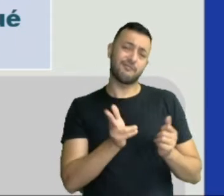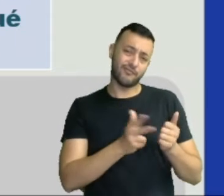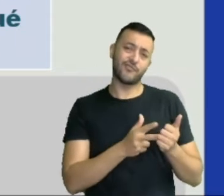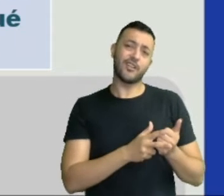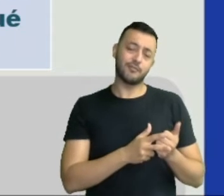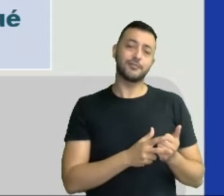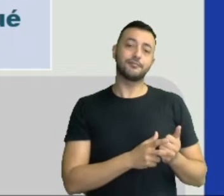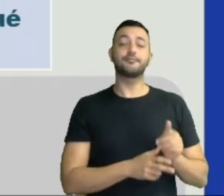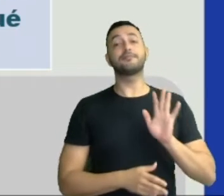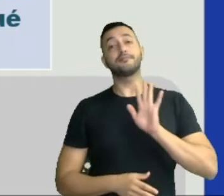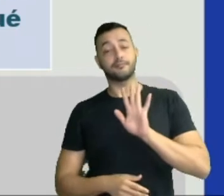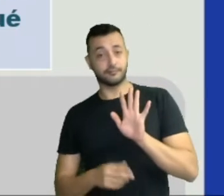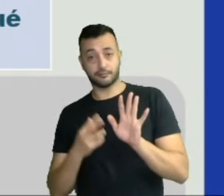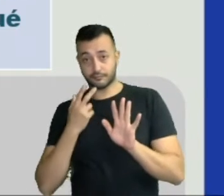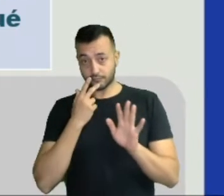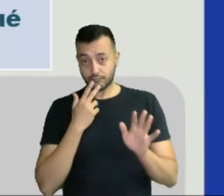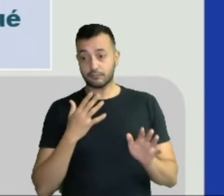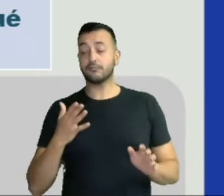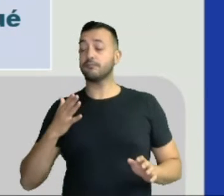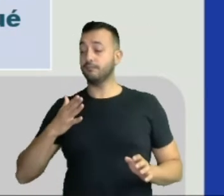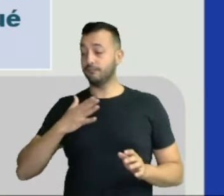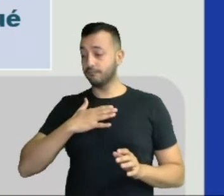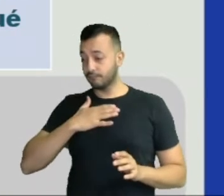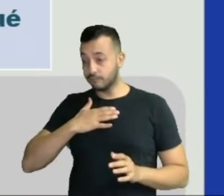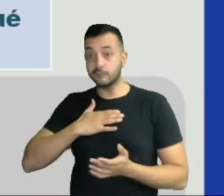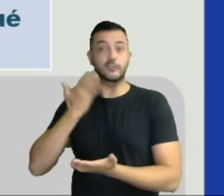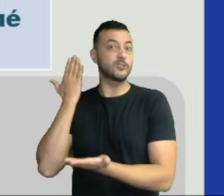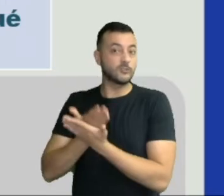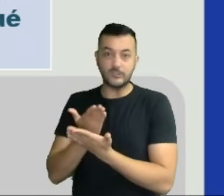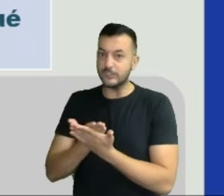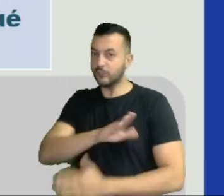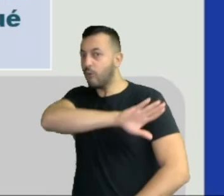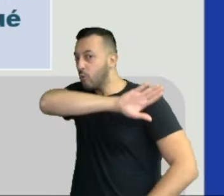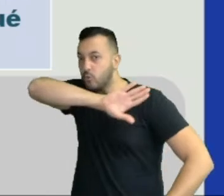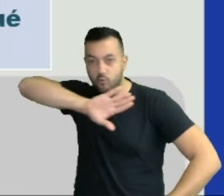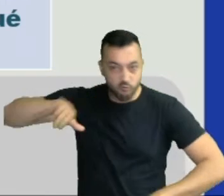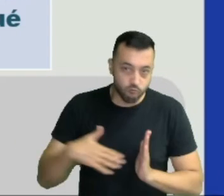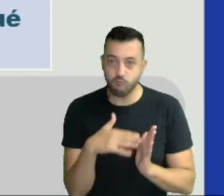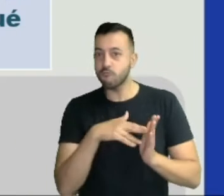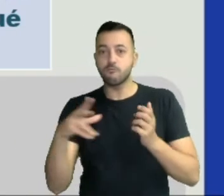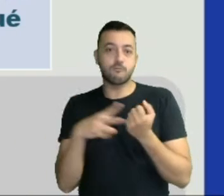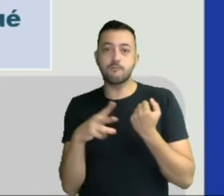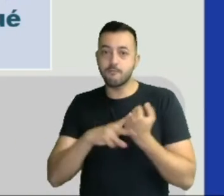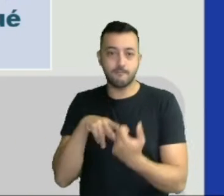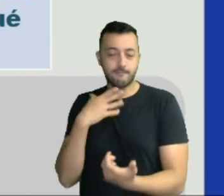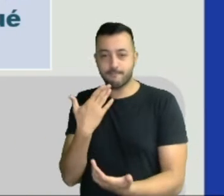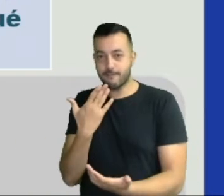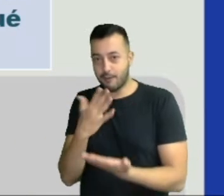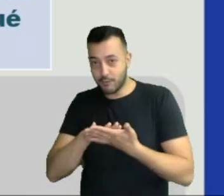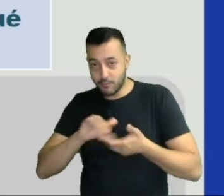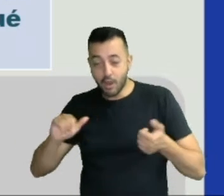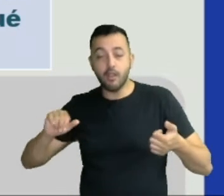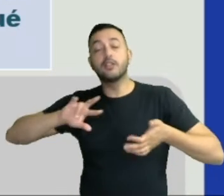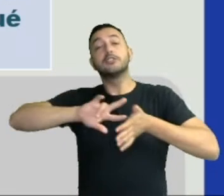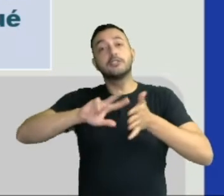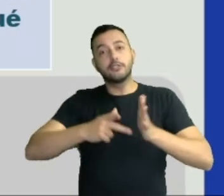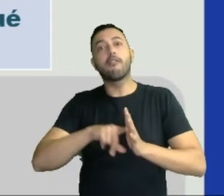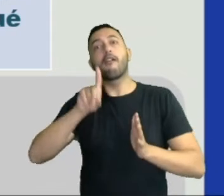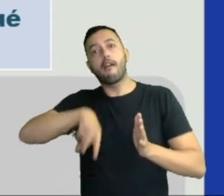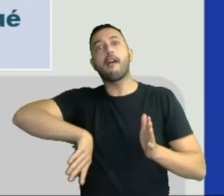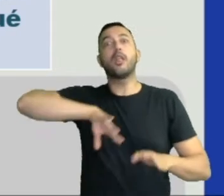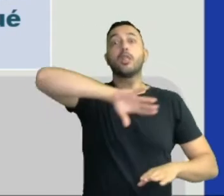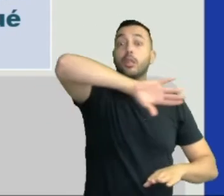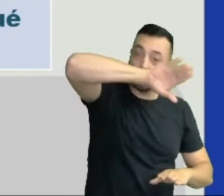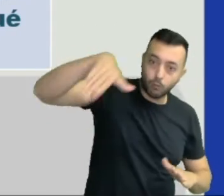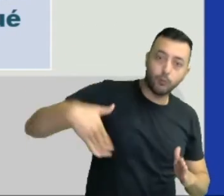verbo. E quando eu digo me estudei todos os verbos em espanhol, significa que eu estudei